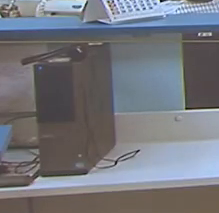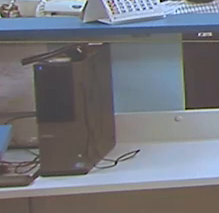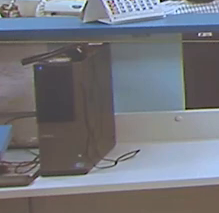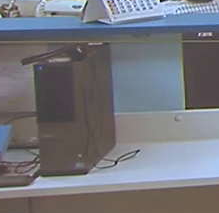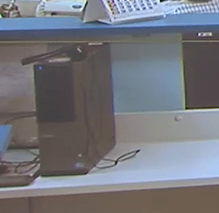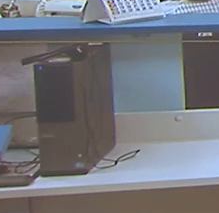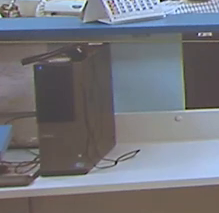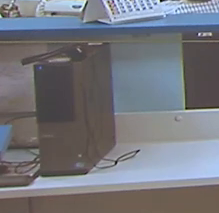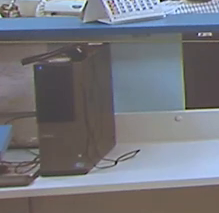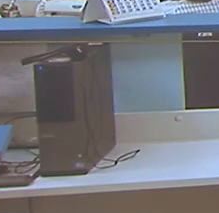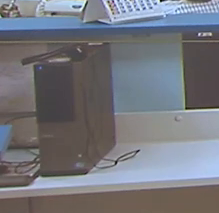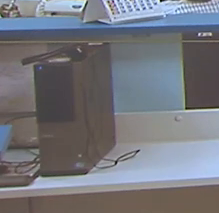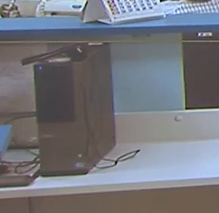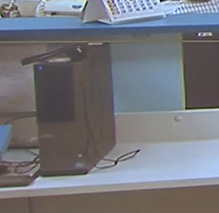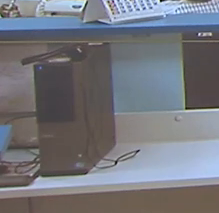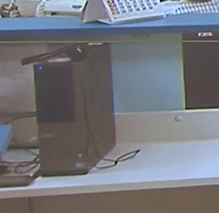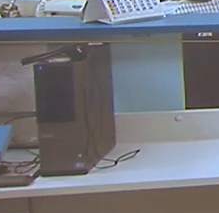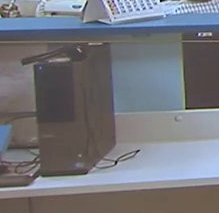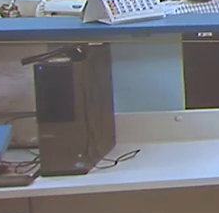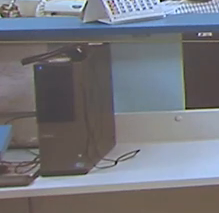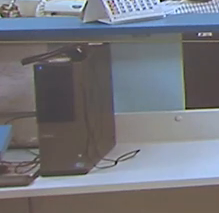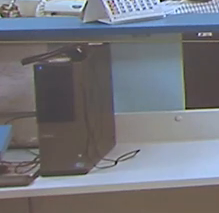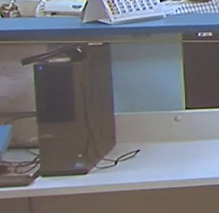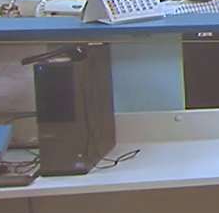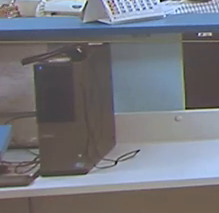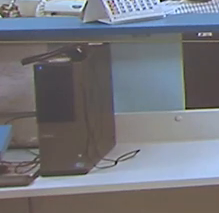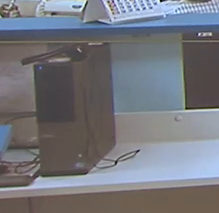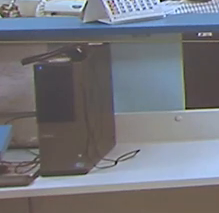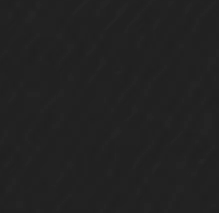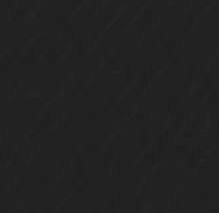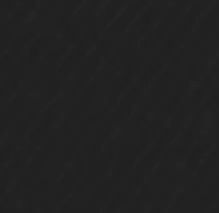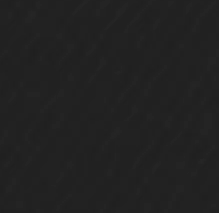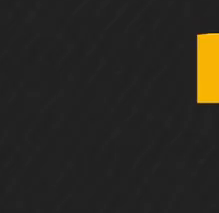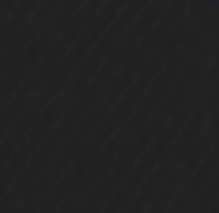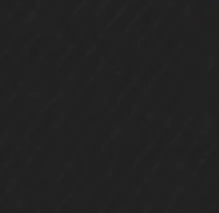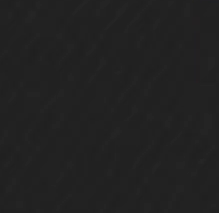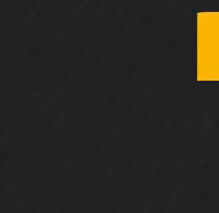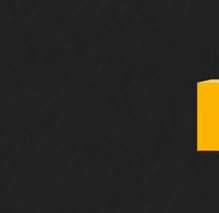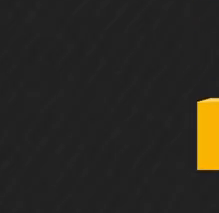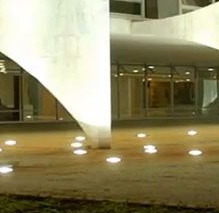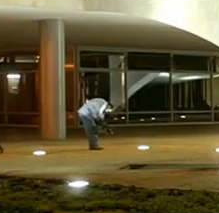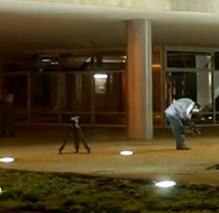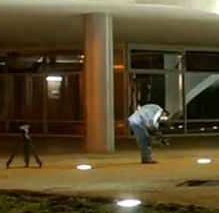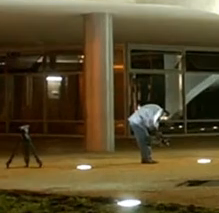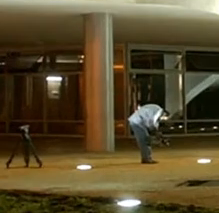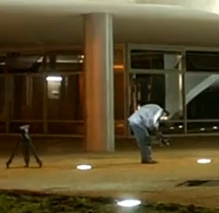com a gente aqui na TV NBR, a TV do Governo Federal. Música.